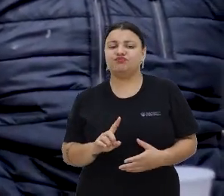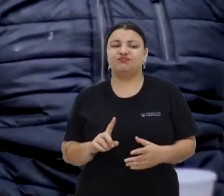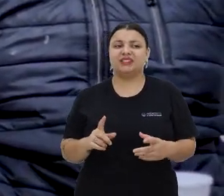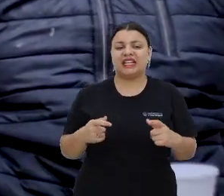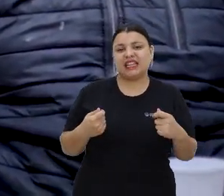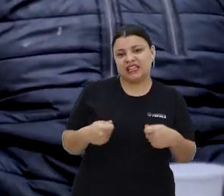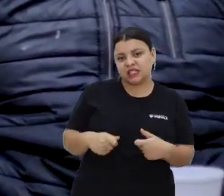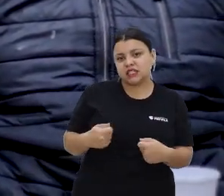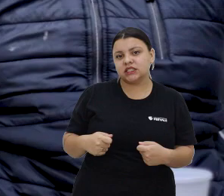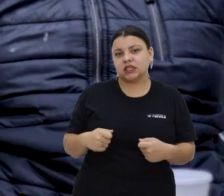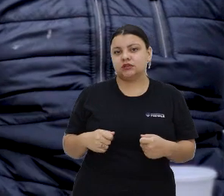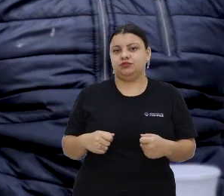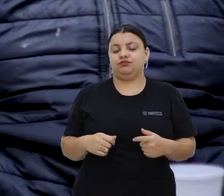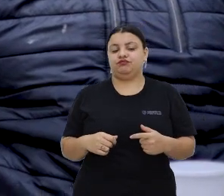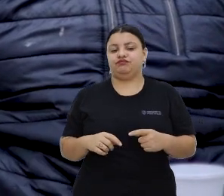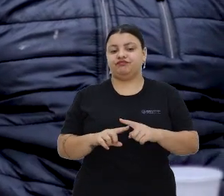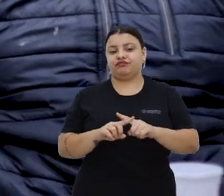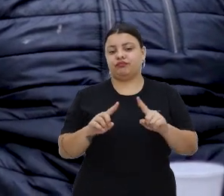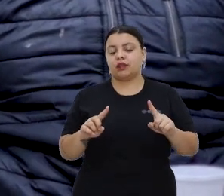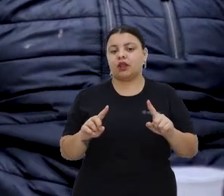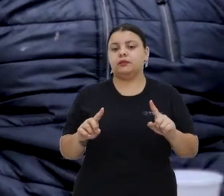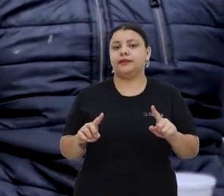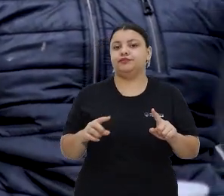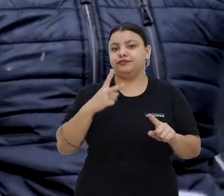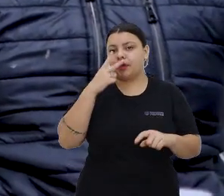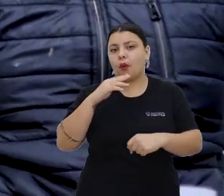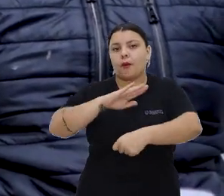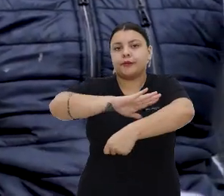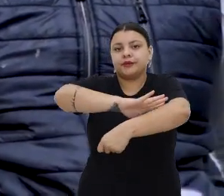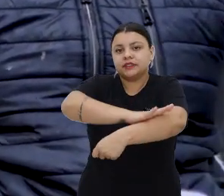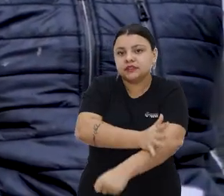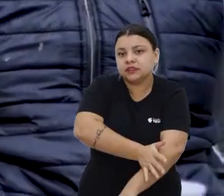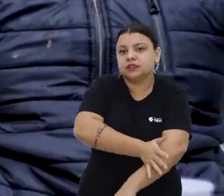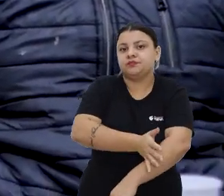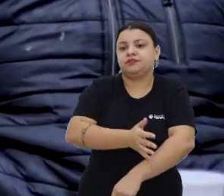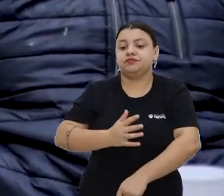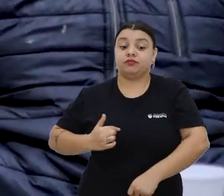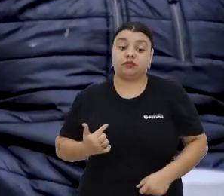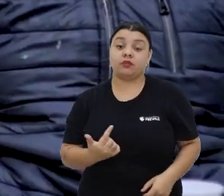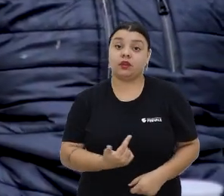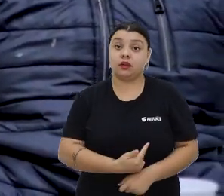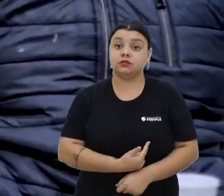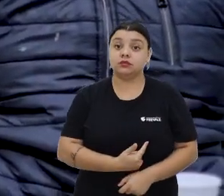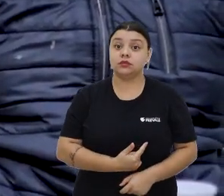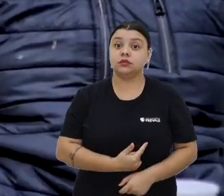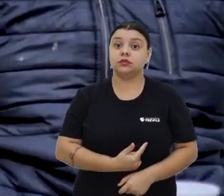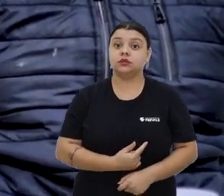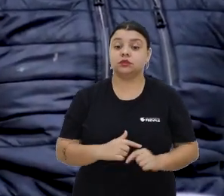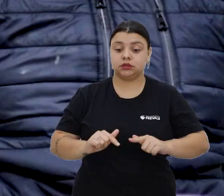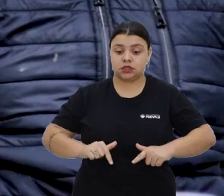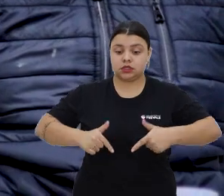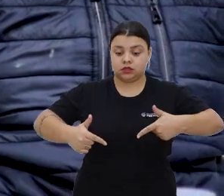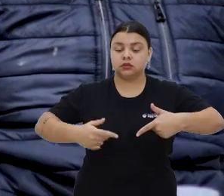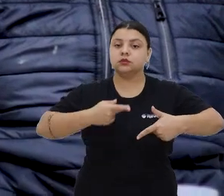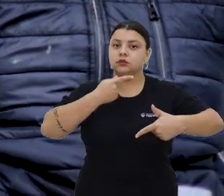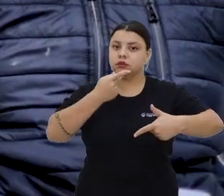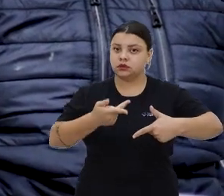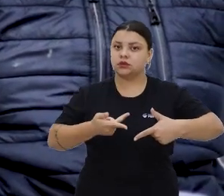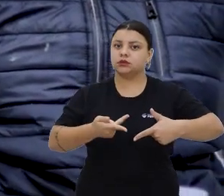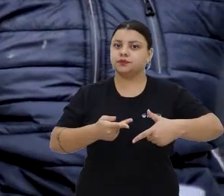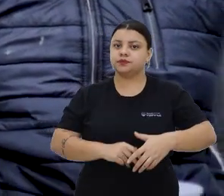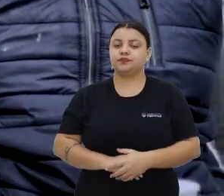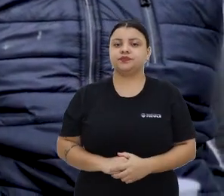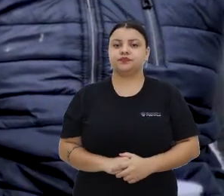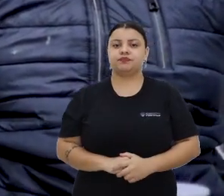necessário, né? Assim como a pauta, quando a gente fala sobre o racismo, a gente sempre ser nós que estamos falando sobre isso.